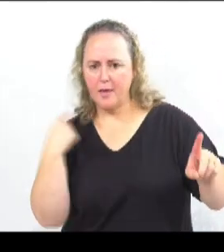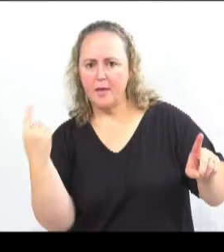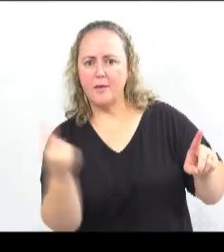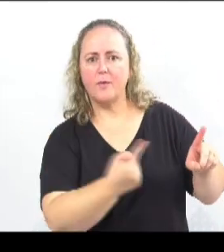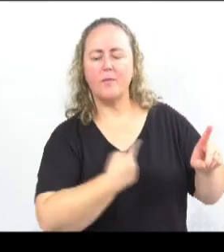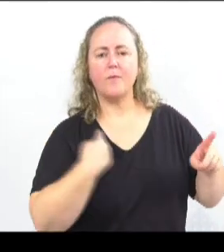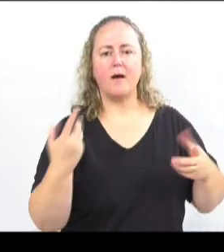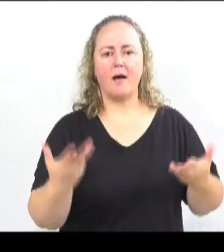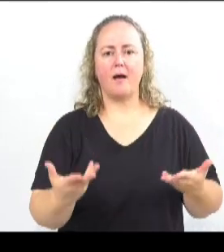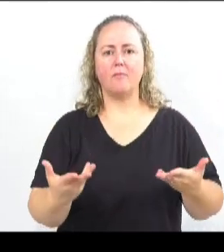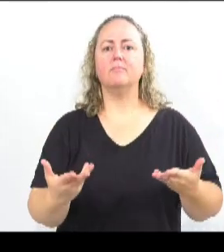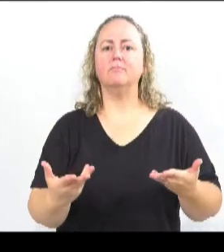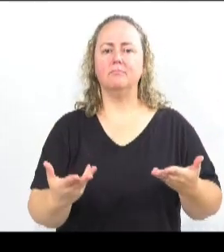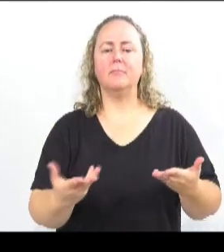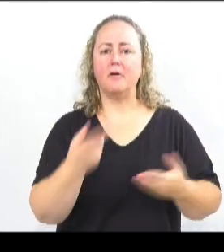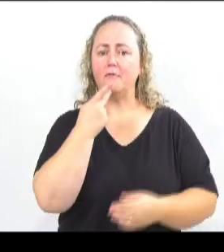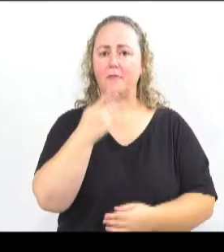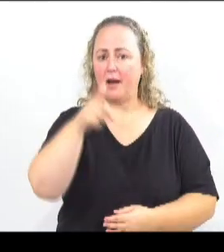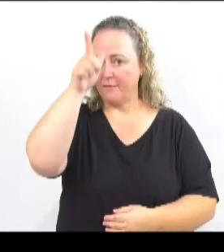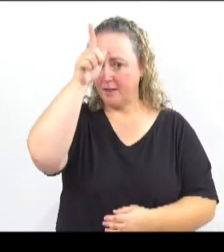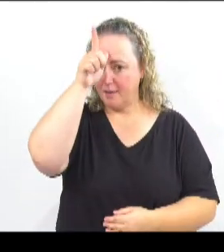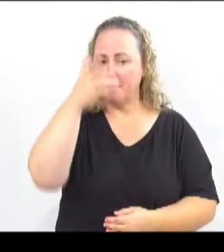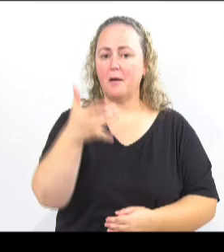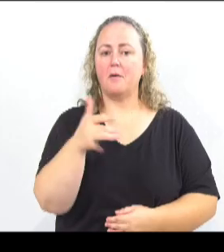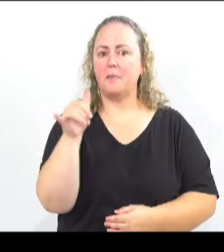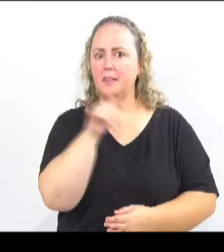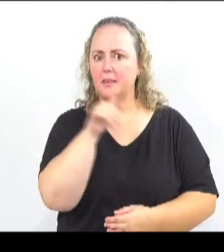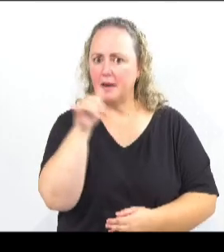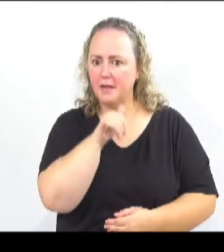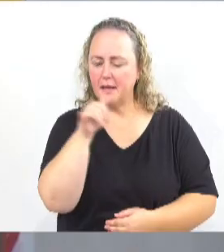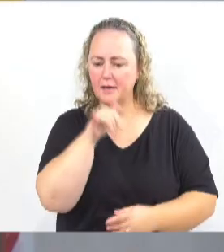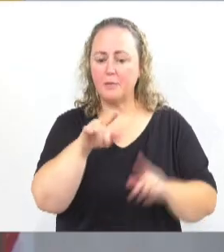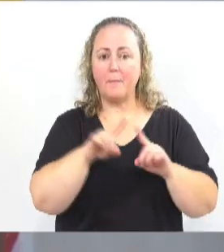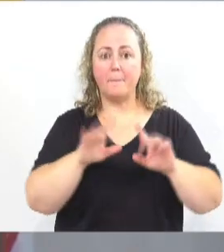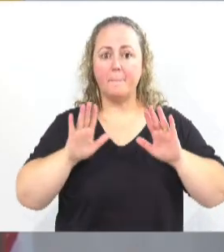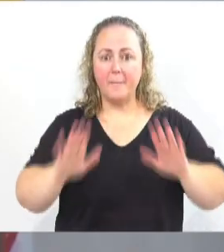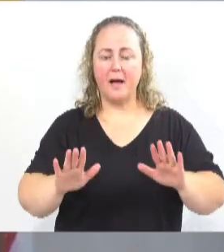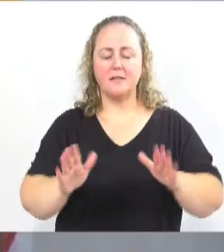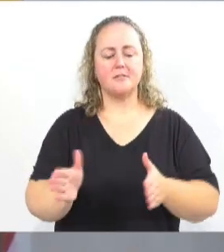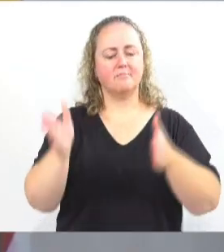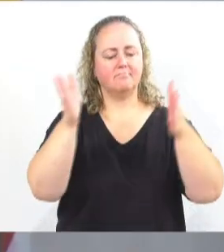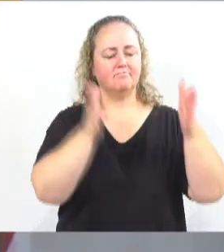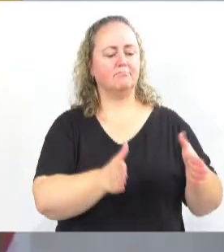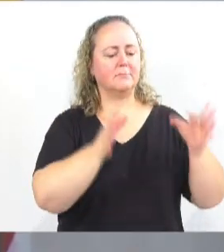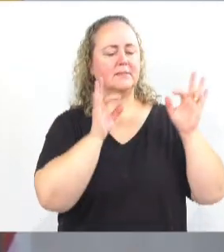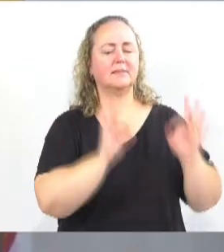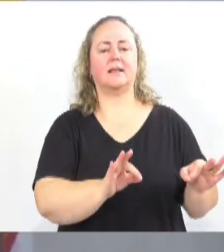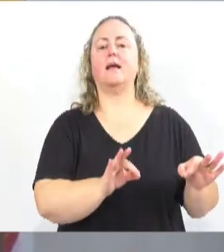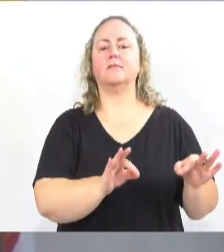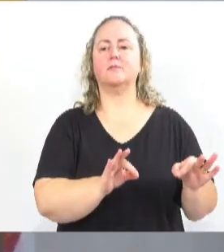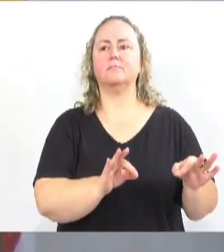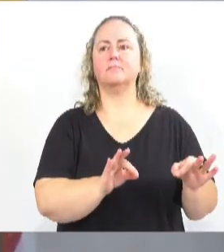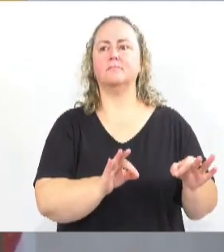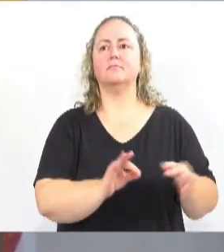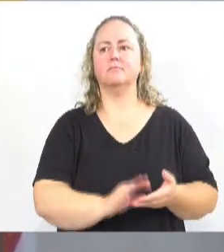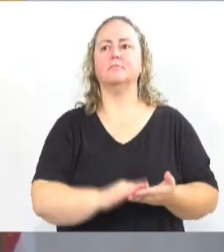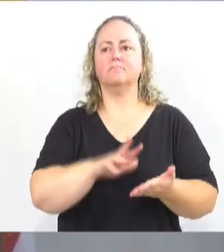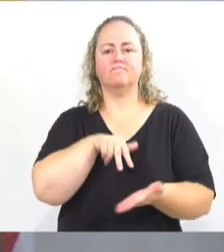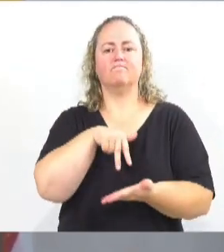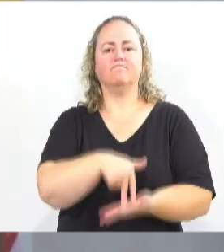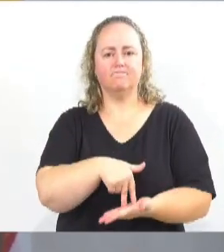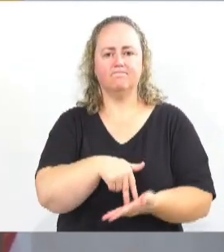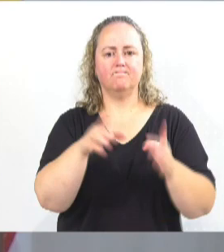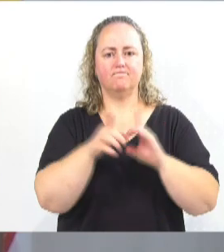teuto brasileiro, falavam alemão, falavam italiano, mas foi para o lado certo. E foi restabelecer a